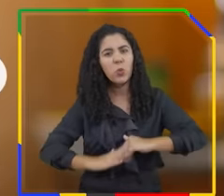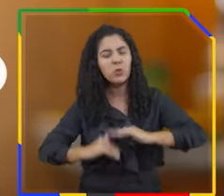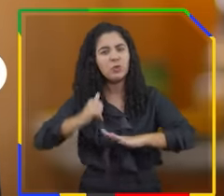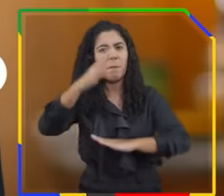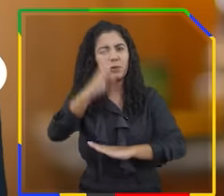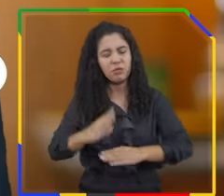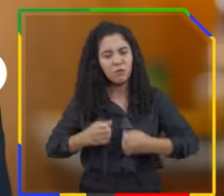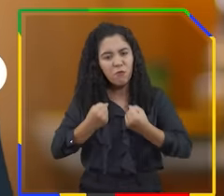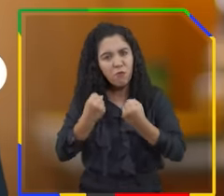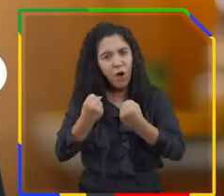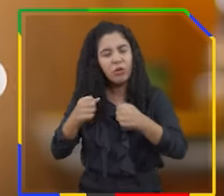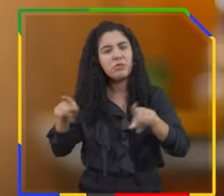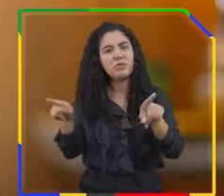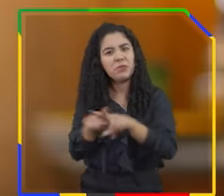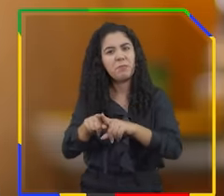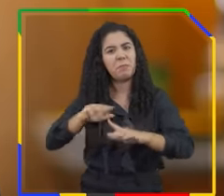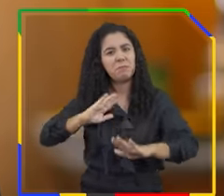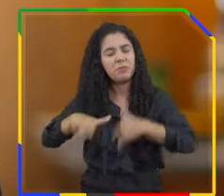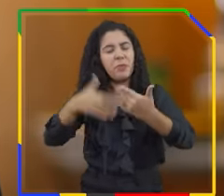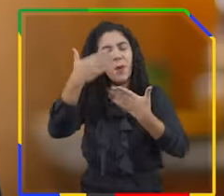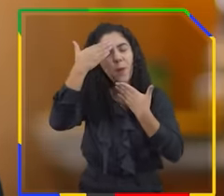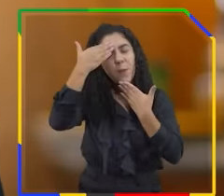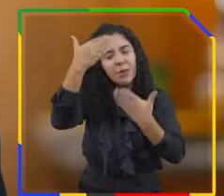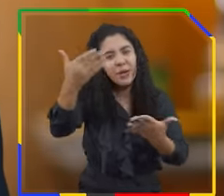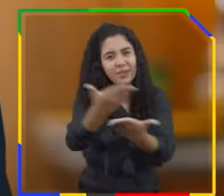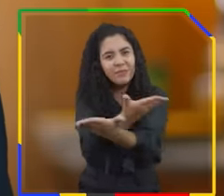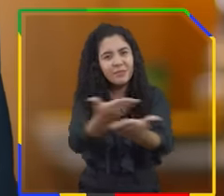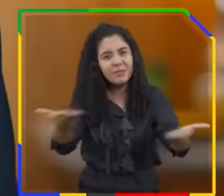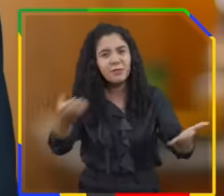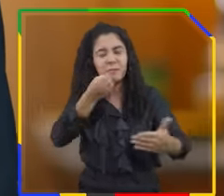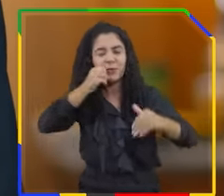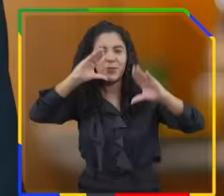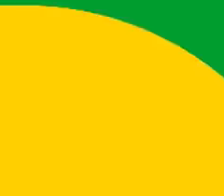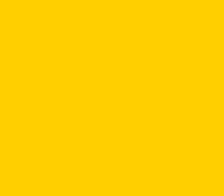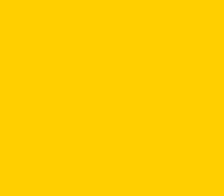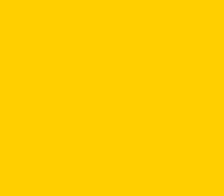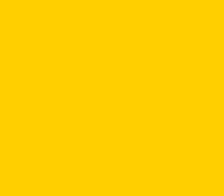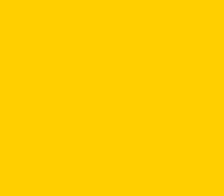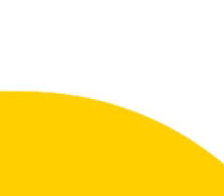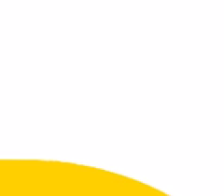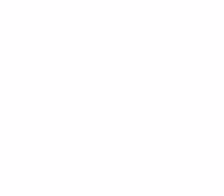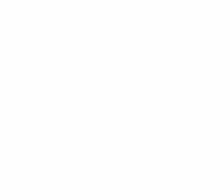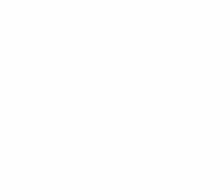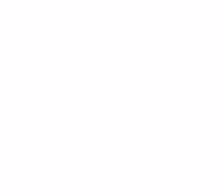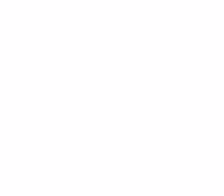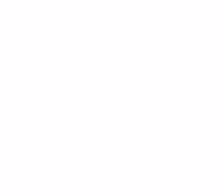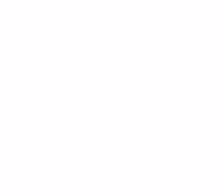mais forte e mais justo. Muito obrigado e muito boa noite.